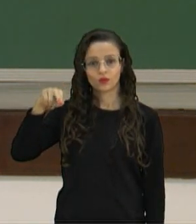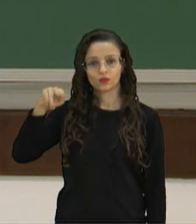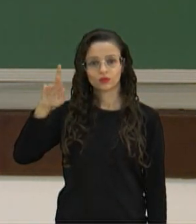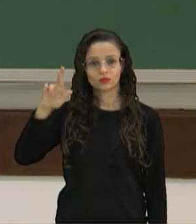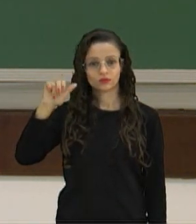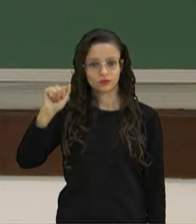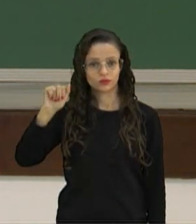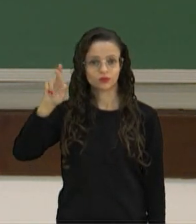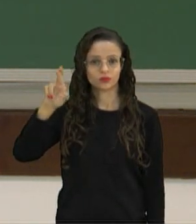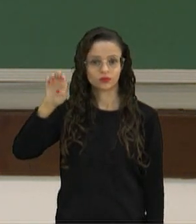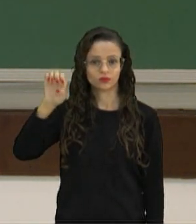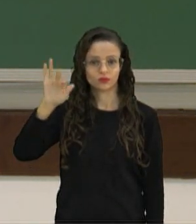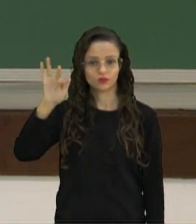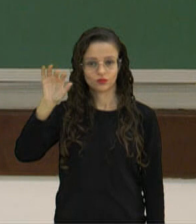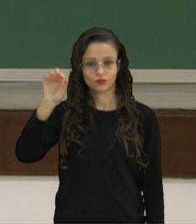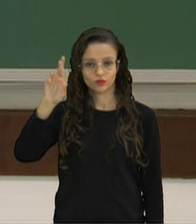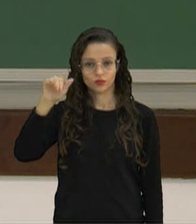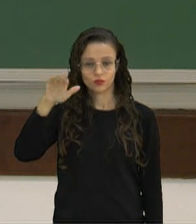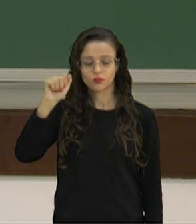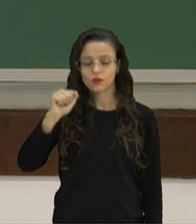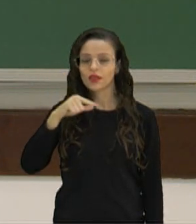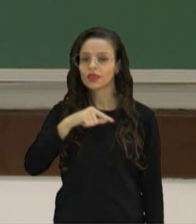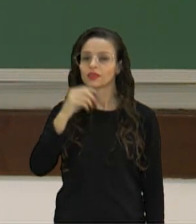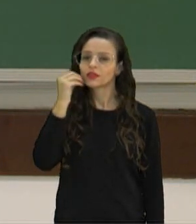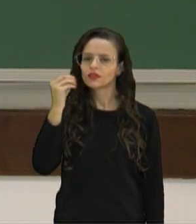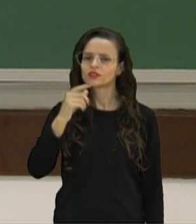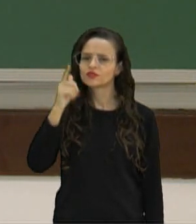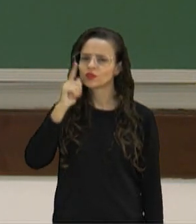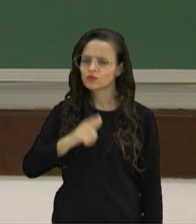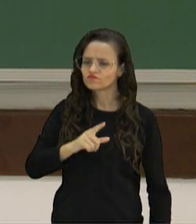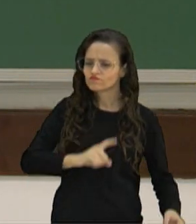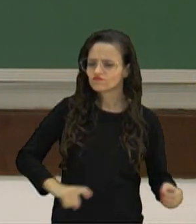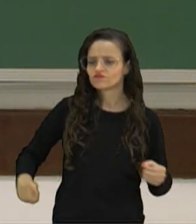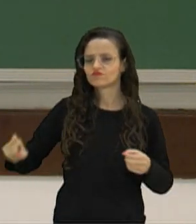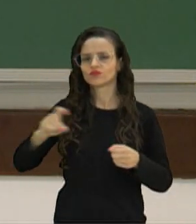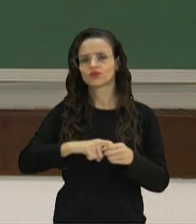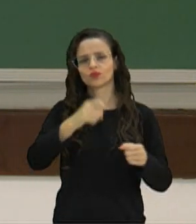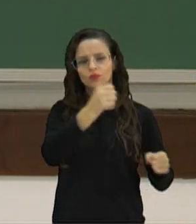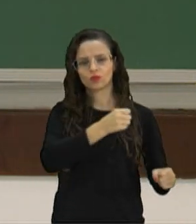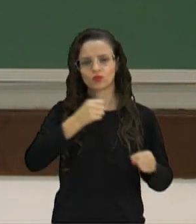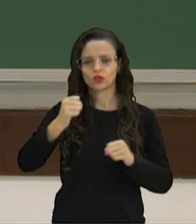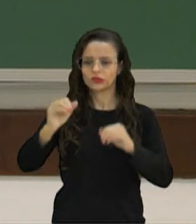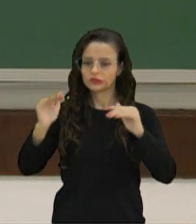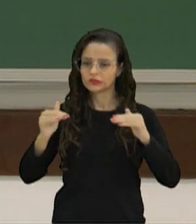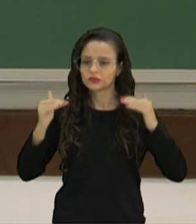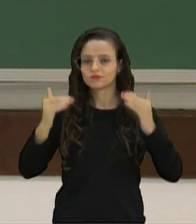uma tentativa de reconquistar aquele poder hegemônico perdido.